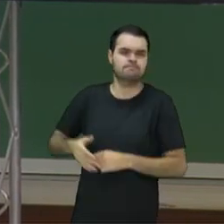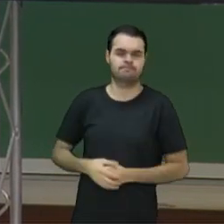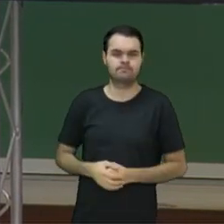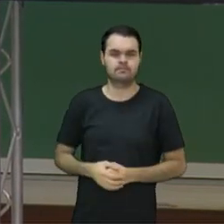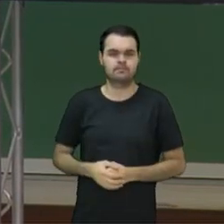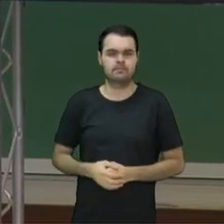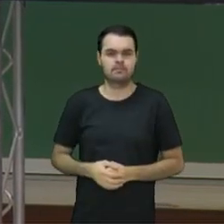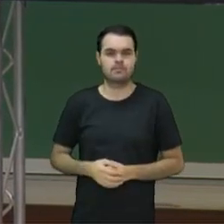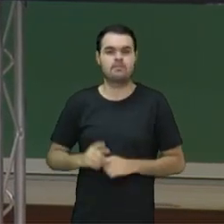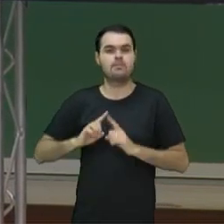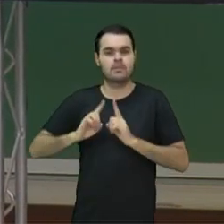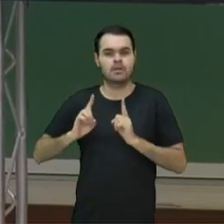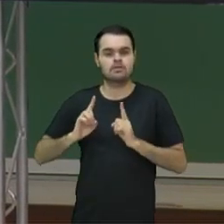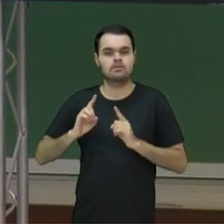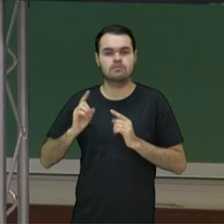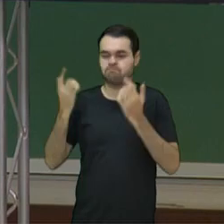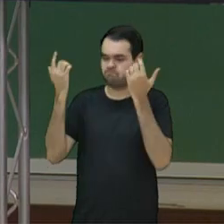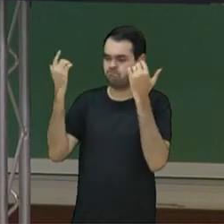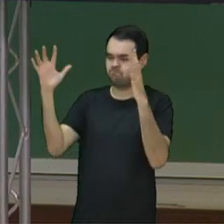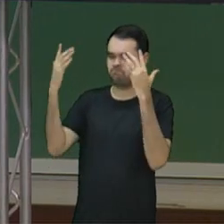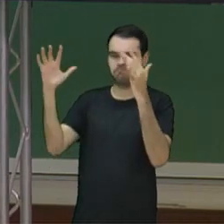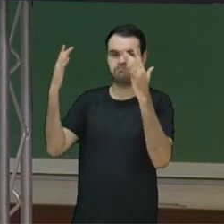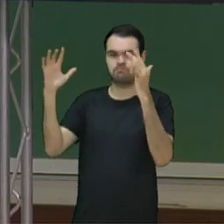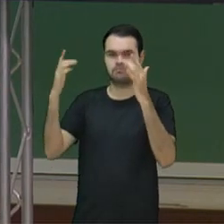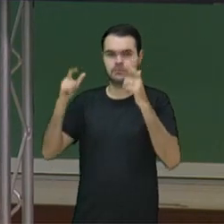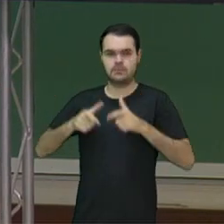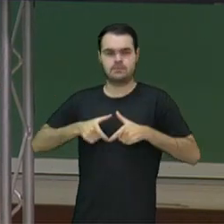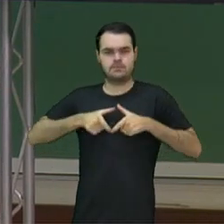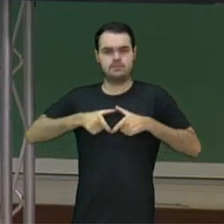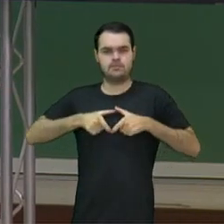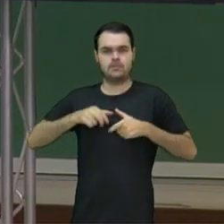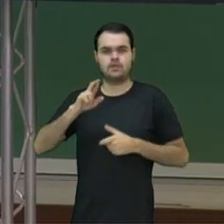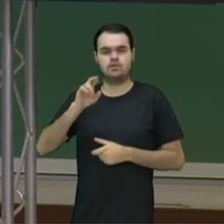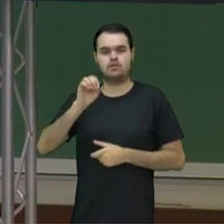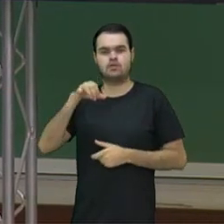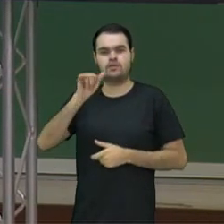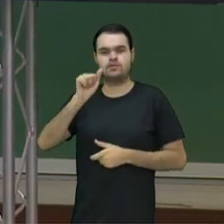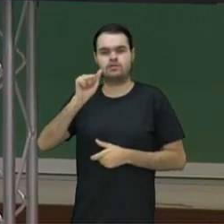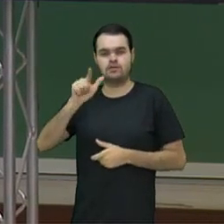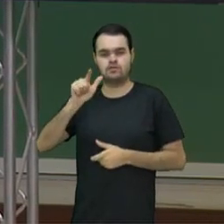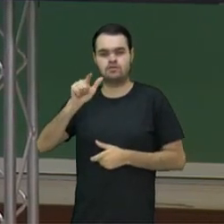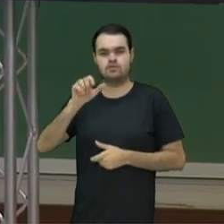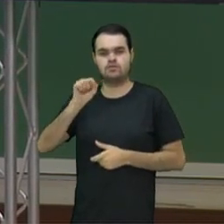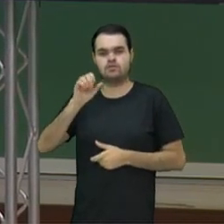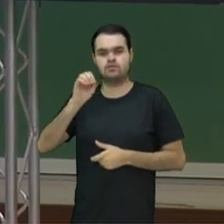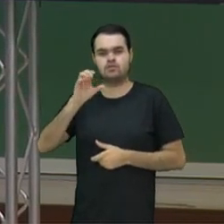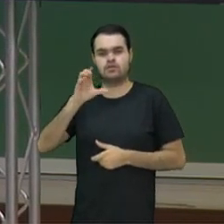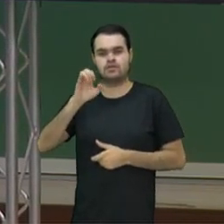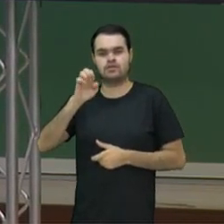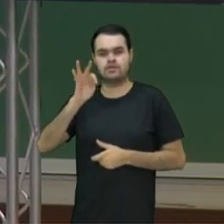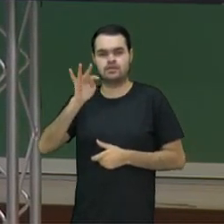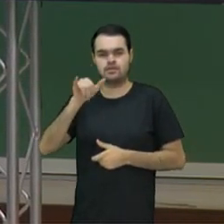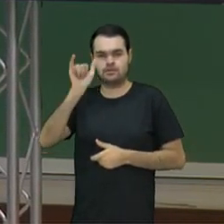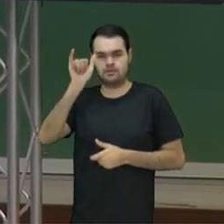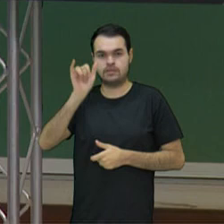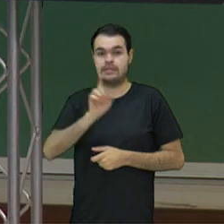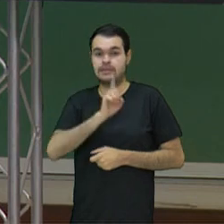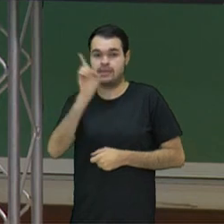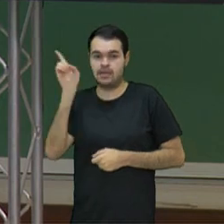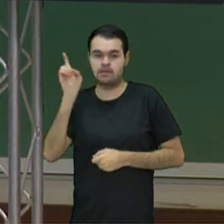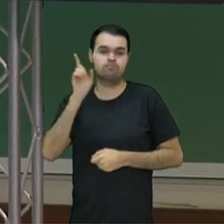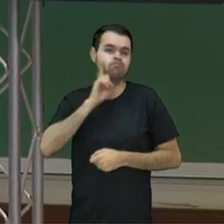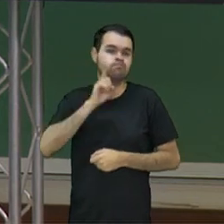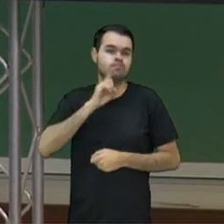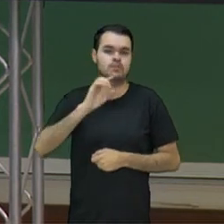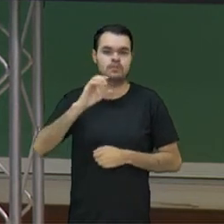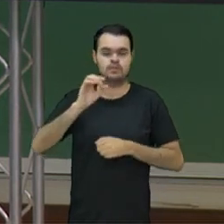foi condecorado com uma medalha pela Royal Society, lá na cidade de Chicago, nos